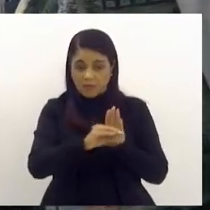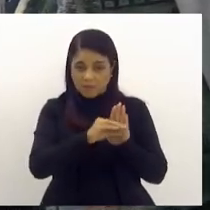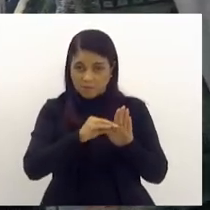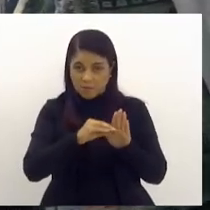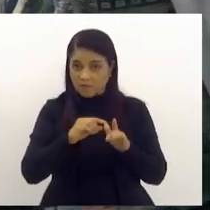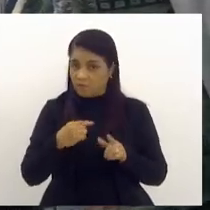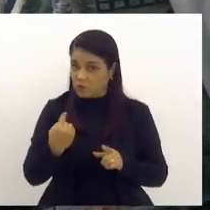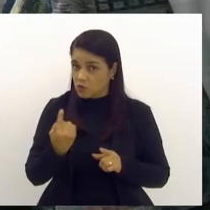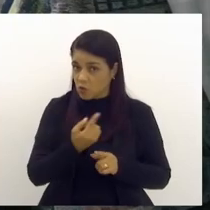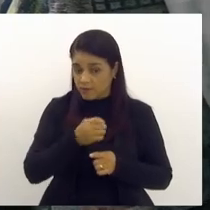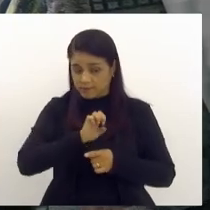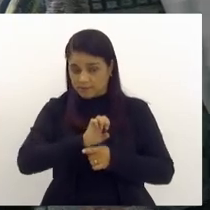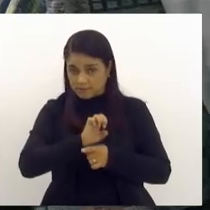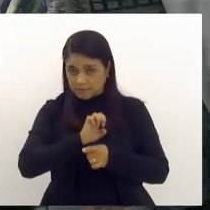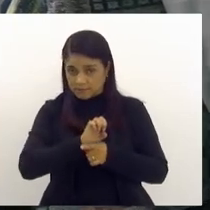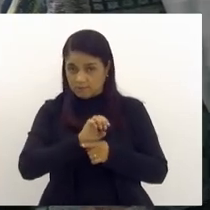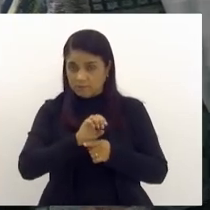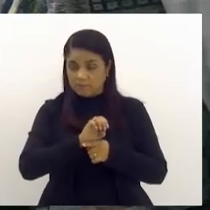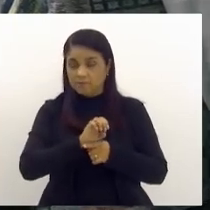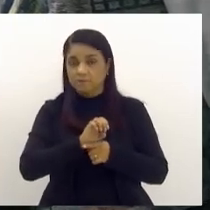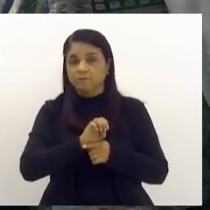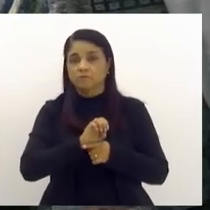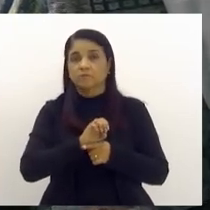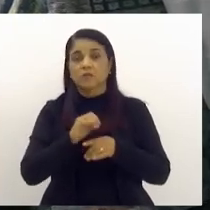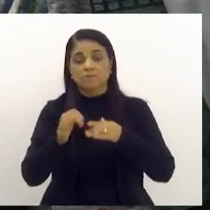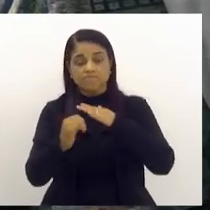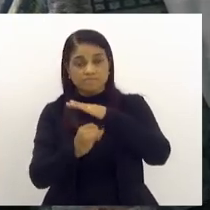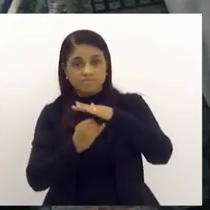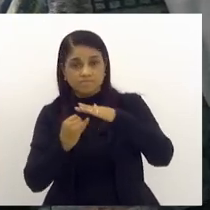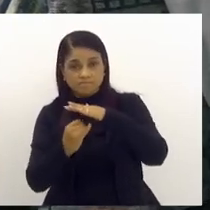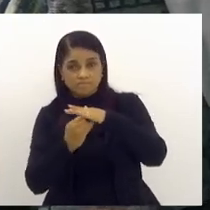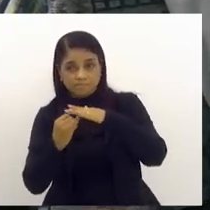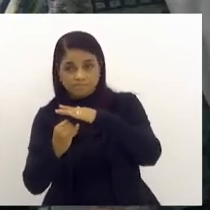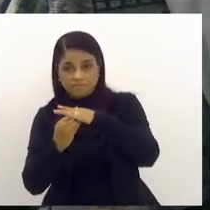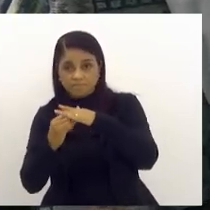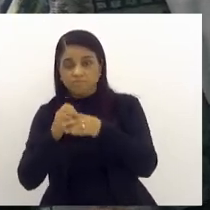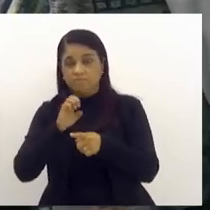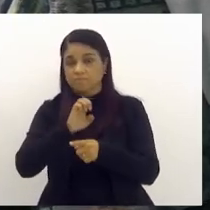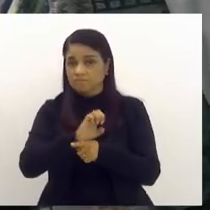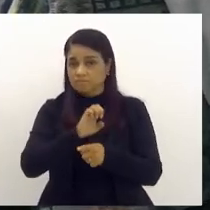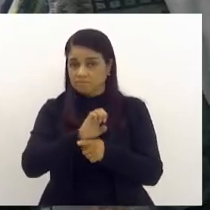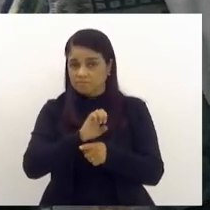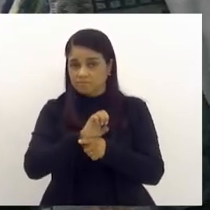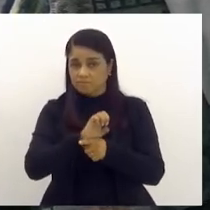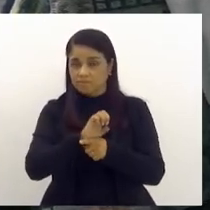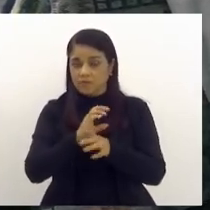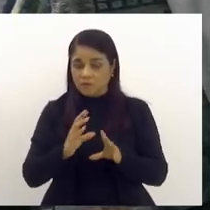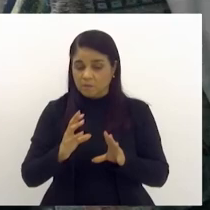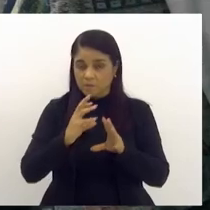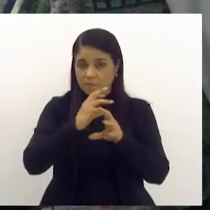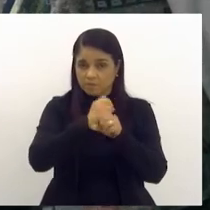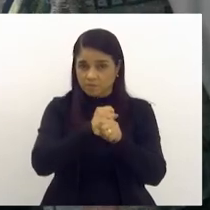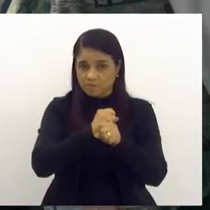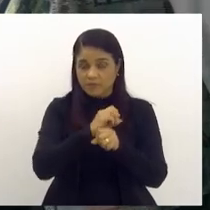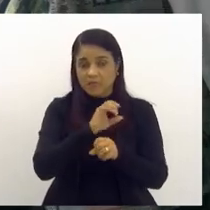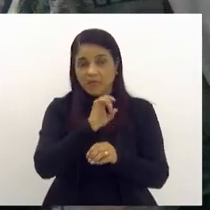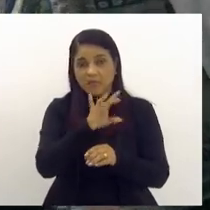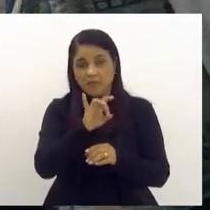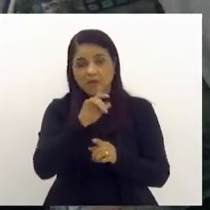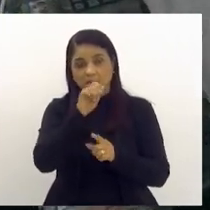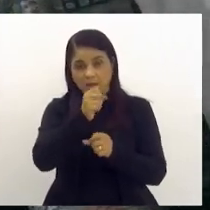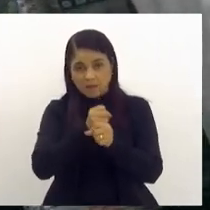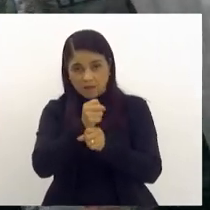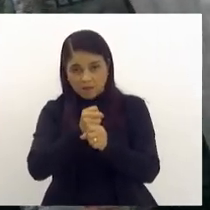para os estaduais, da autarquia e das fundações estaduais, apurada ao final de cada exercício